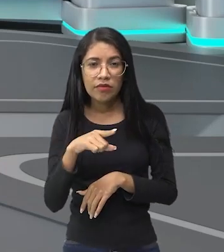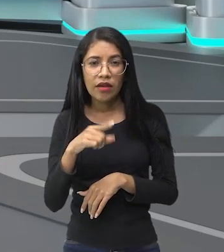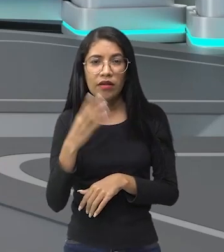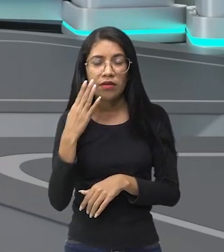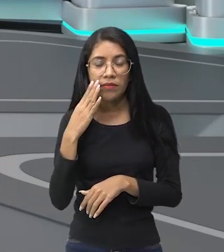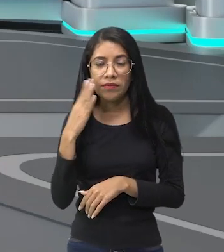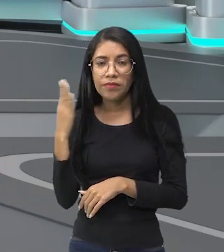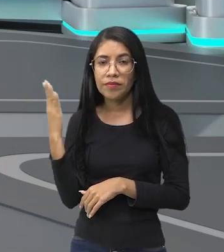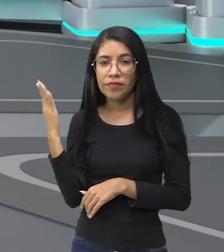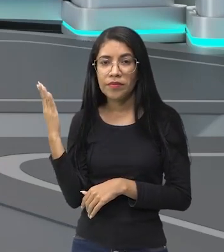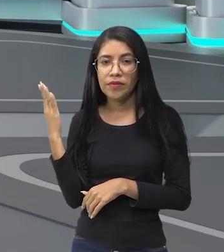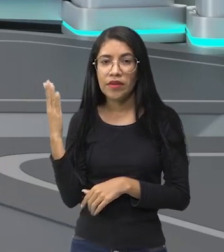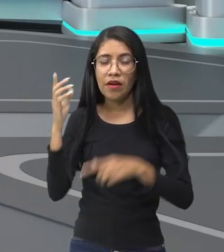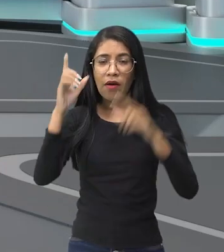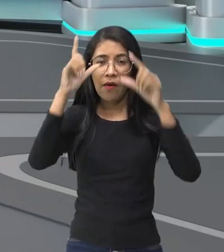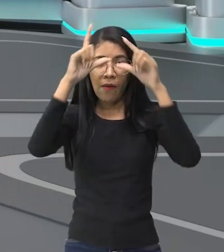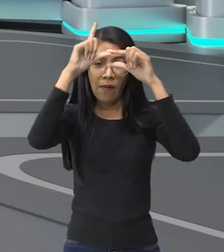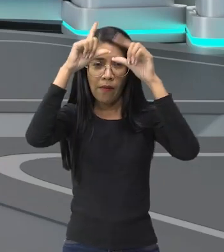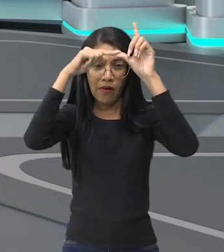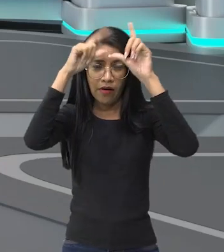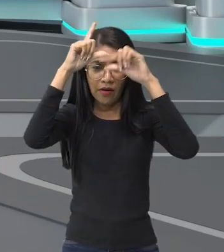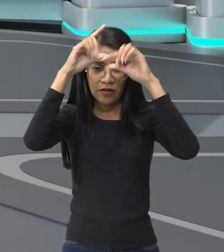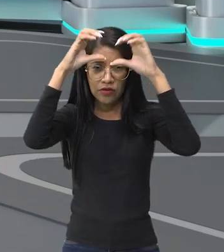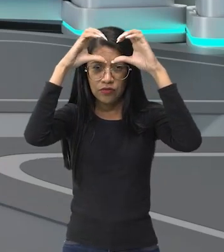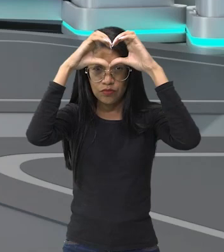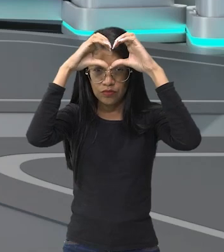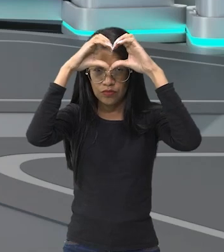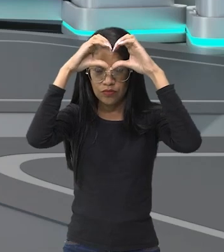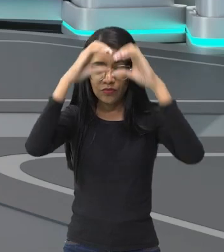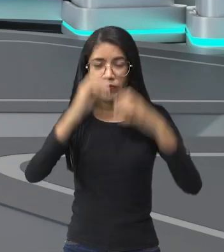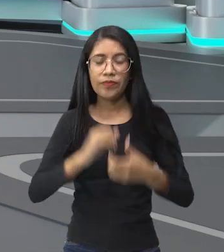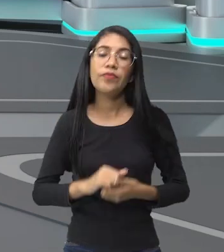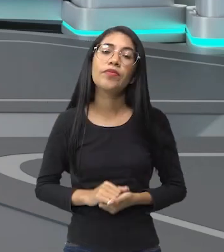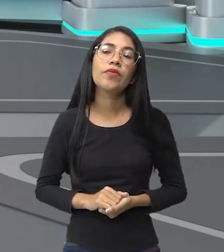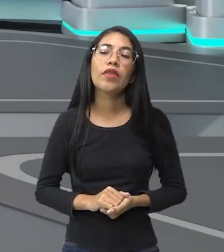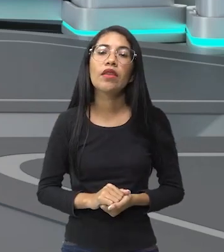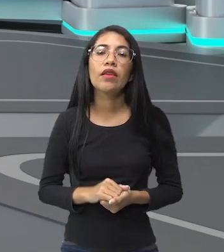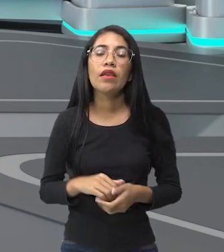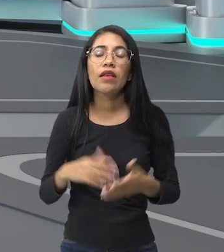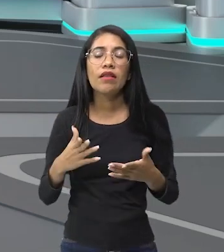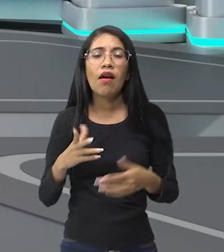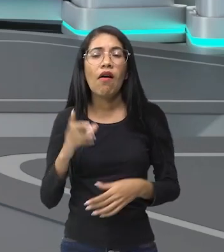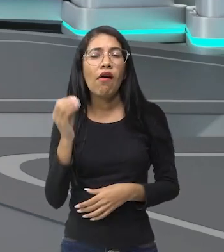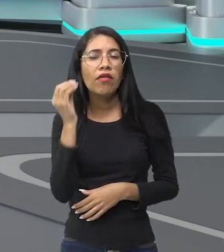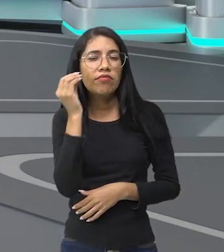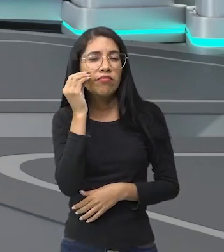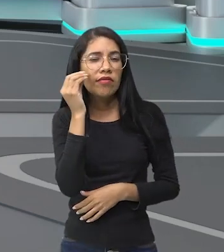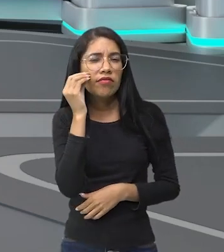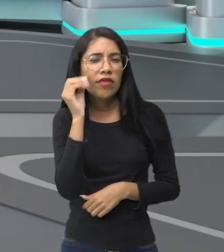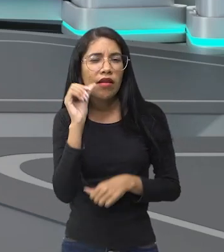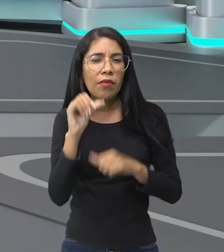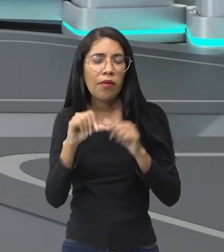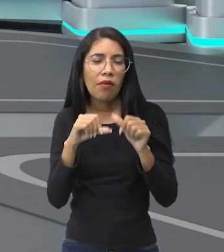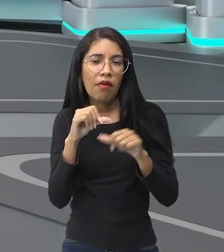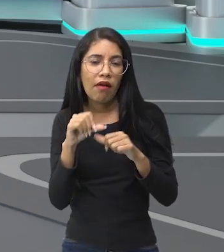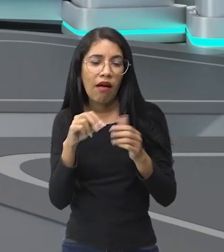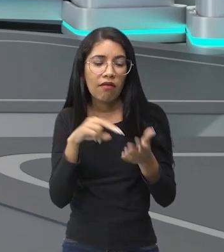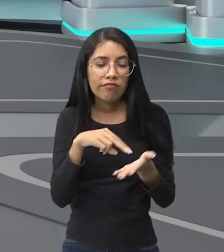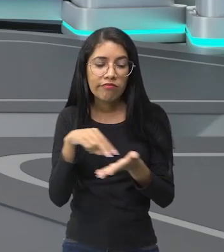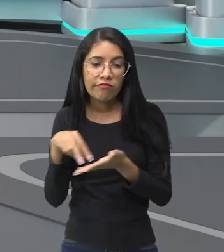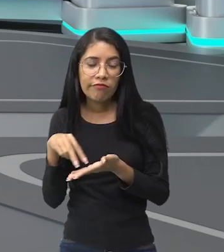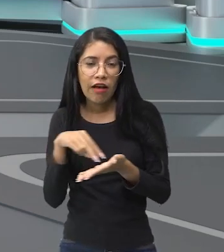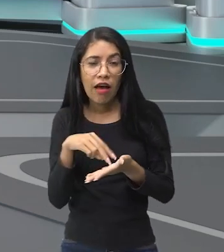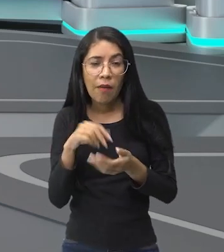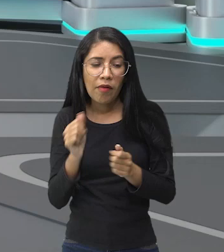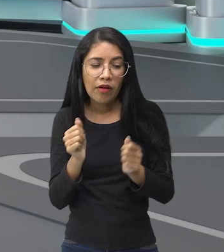ó, caprichoso e o nosso garantido, tá? Eu tentei que mudasse a minha posição para eu